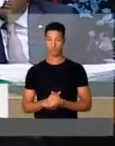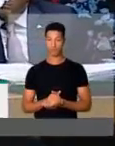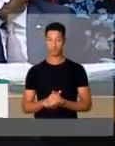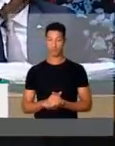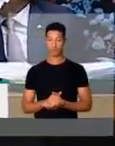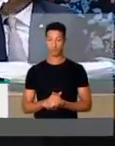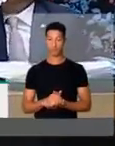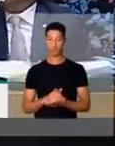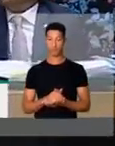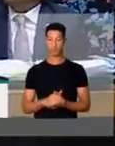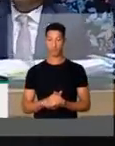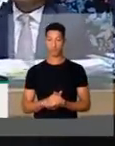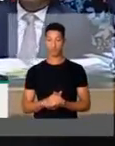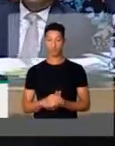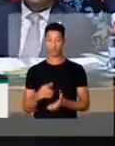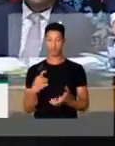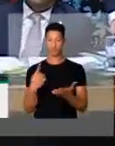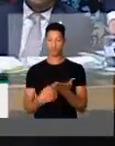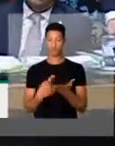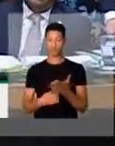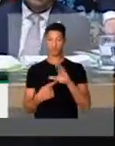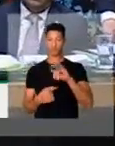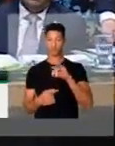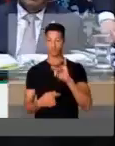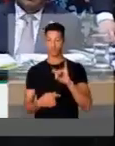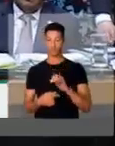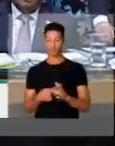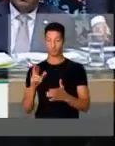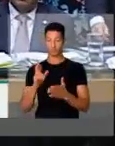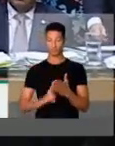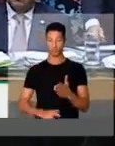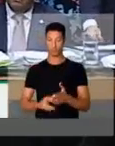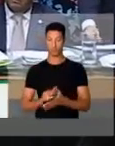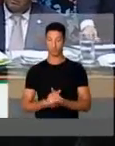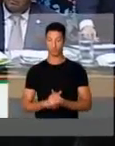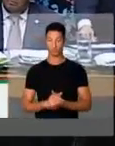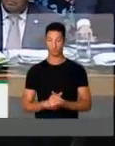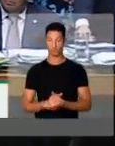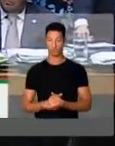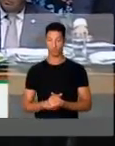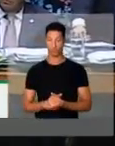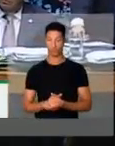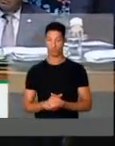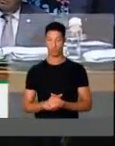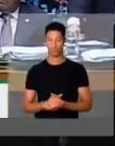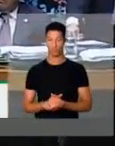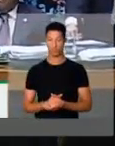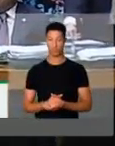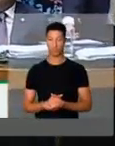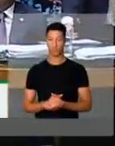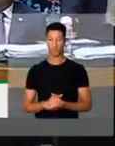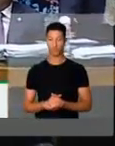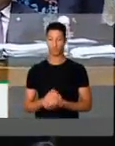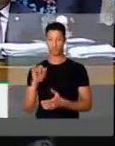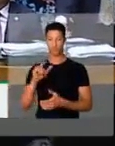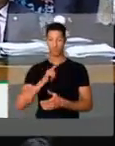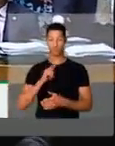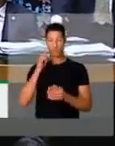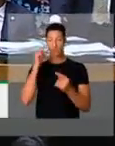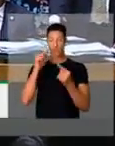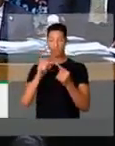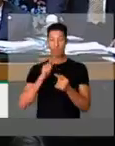da CPI... O acordo da prorrogação apenas para a preparação do relatório. Exatamente, presidente. Pode ser? É um acordo... Então, se não há